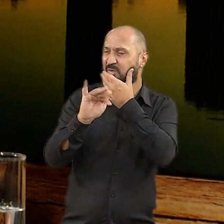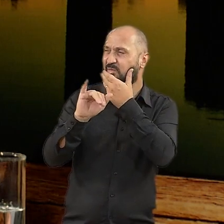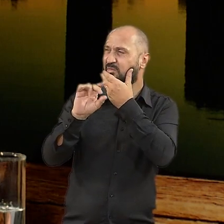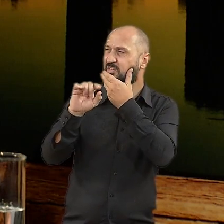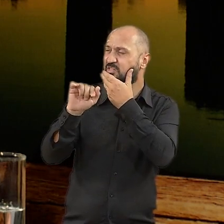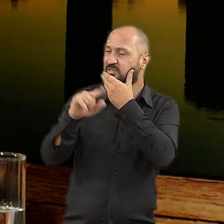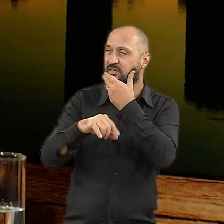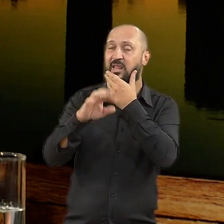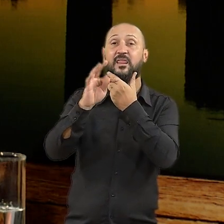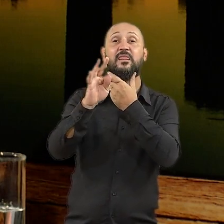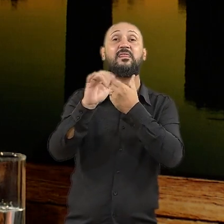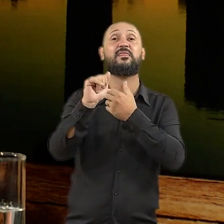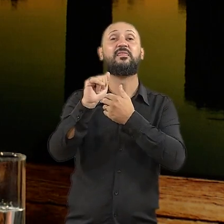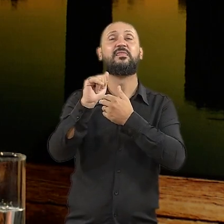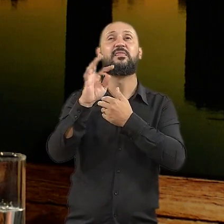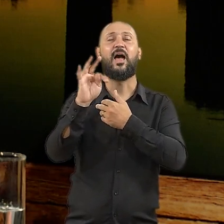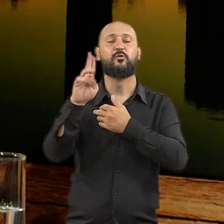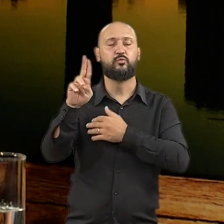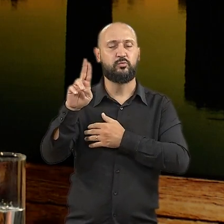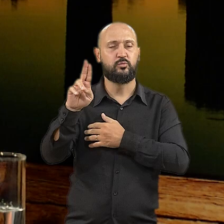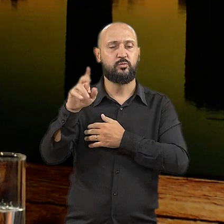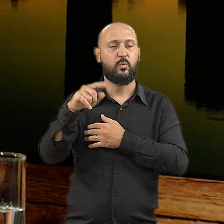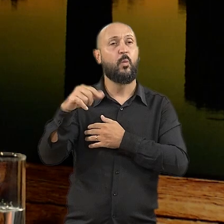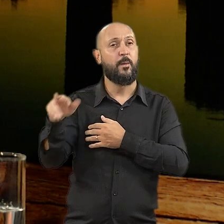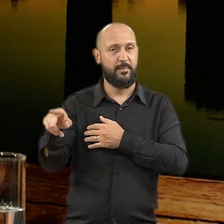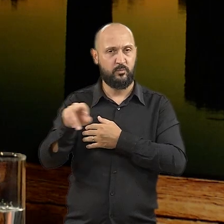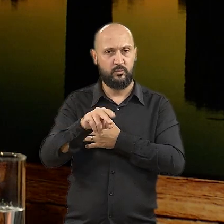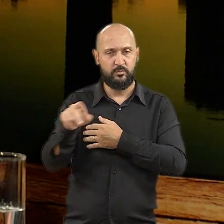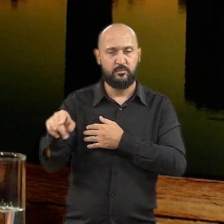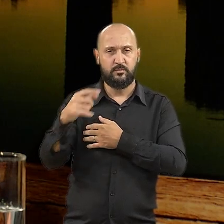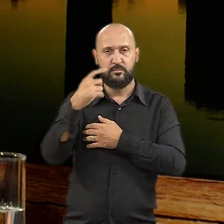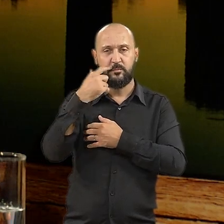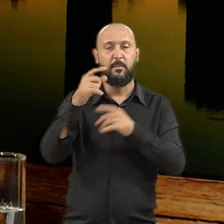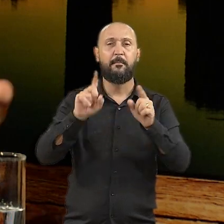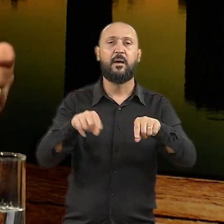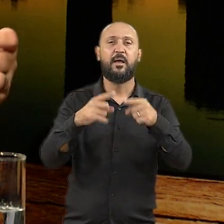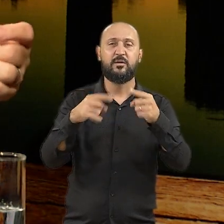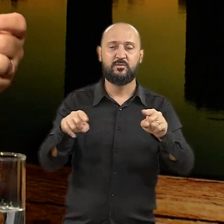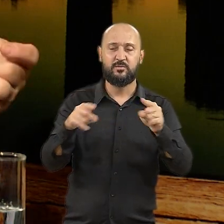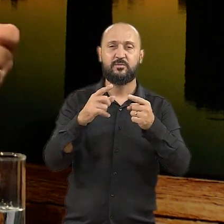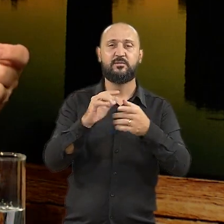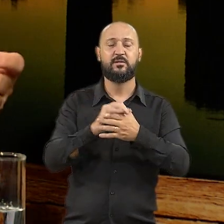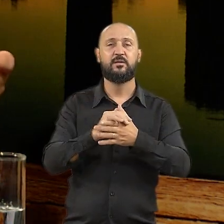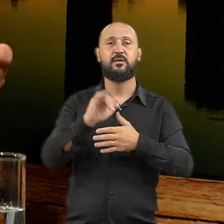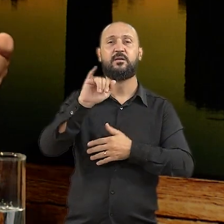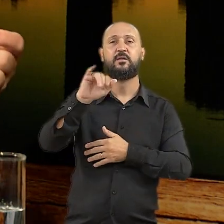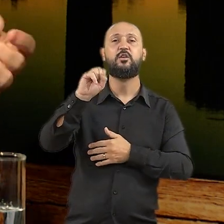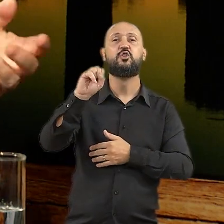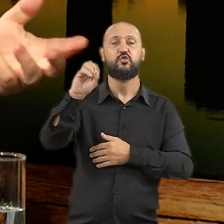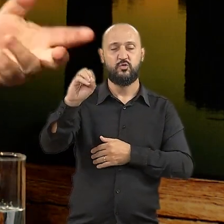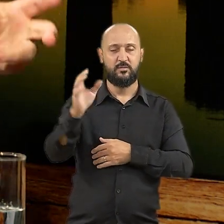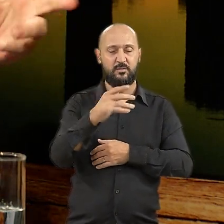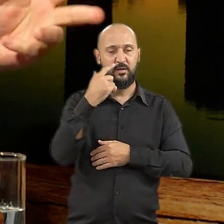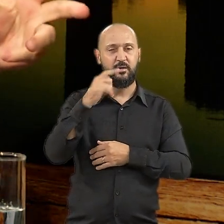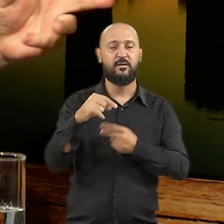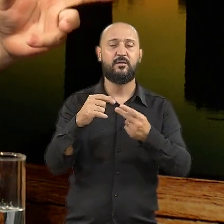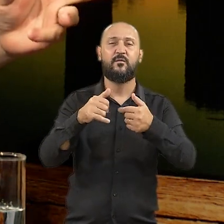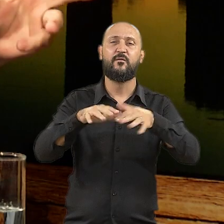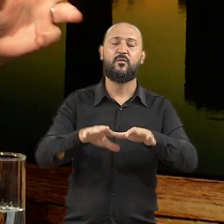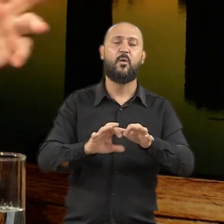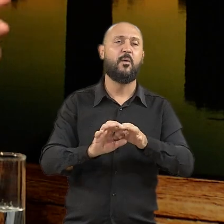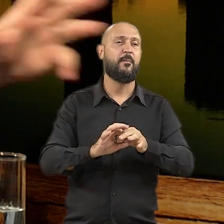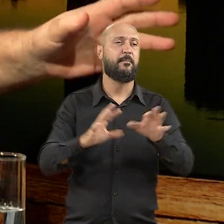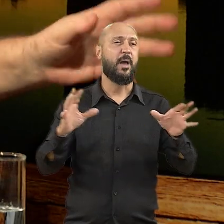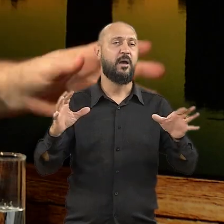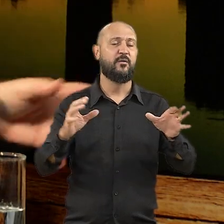Fischer, como é que ele chama? O Tato Fischer, o irmão do Tato Fischer, grande maestro, Iso Fischer. Aí depois eles ficaram